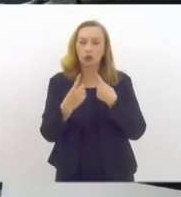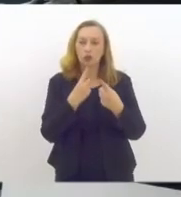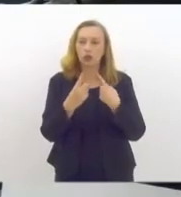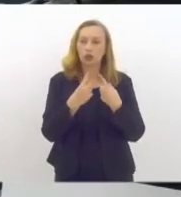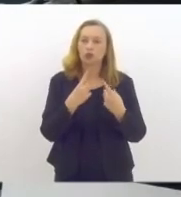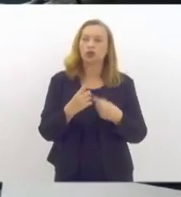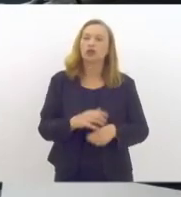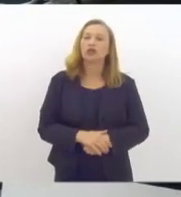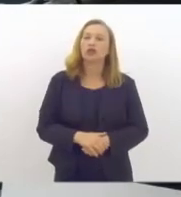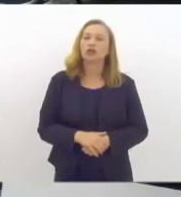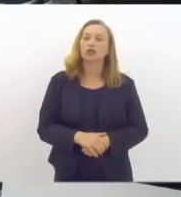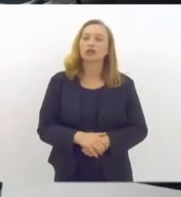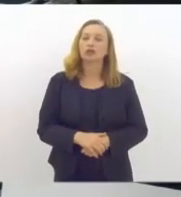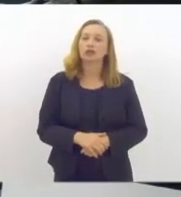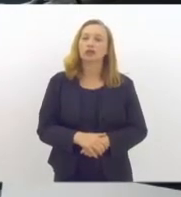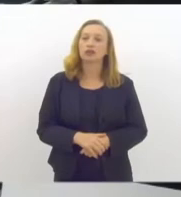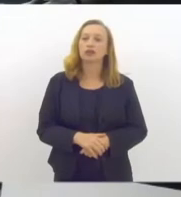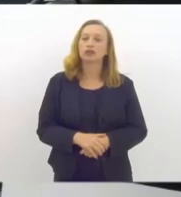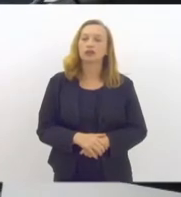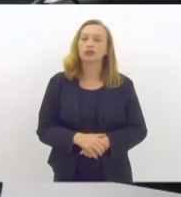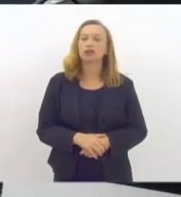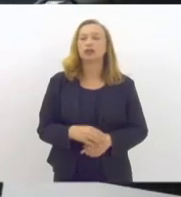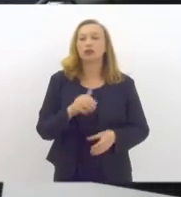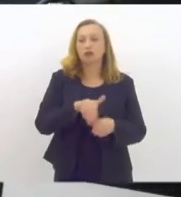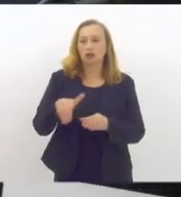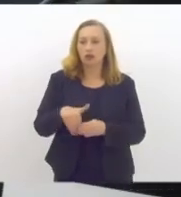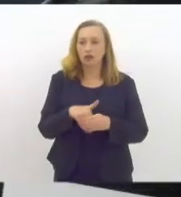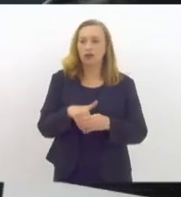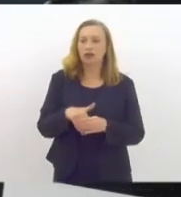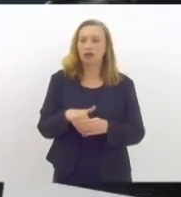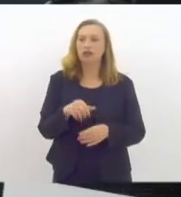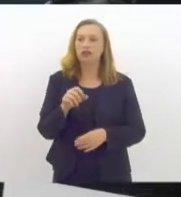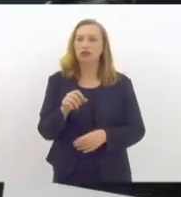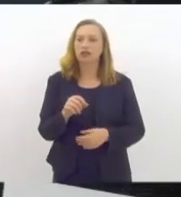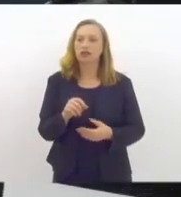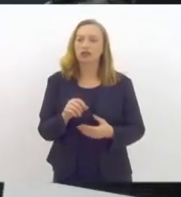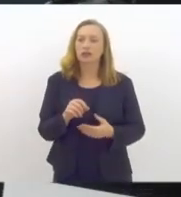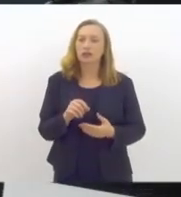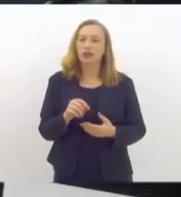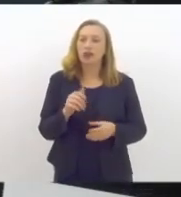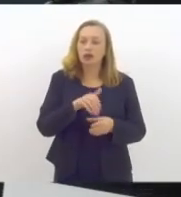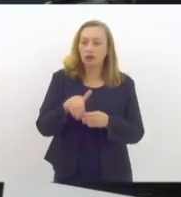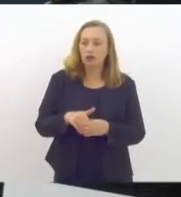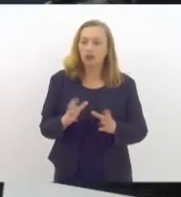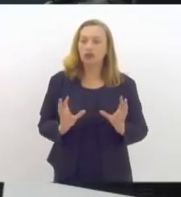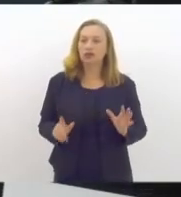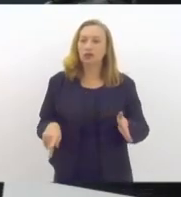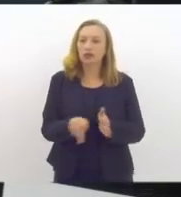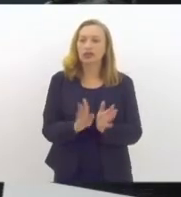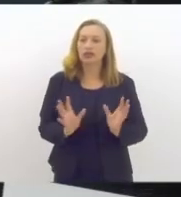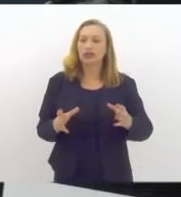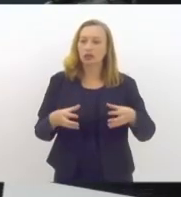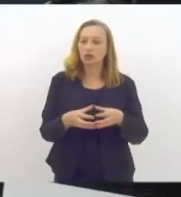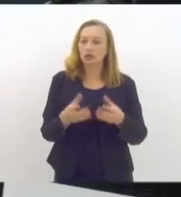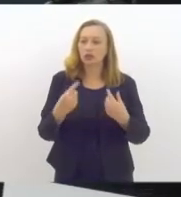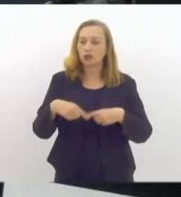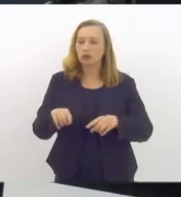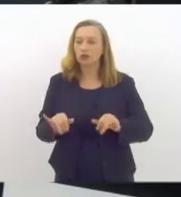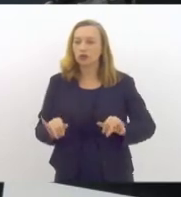bastante sobre os nossos votos, né, que é um voto da Rede de Comunidades e Movimento contra a